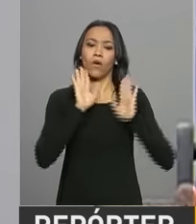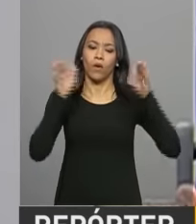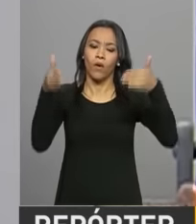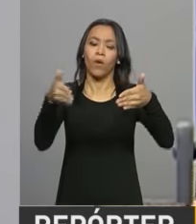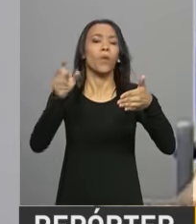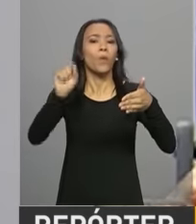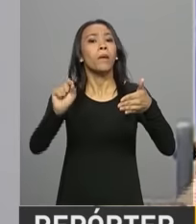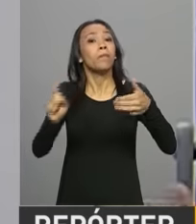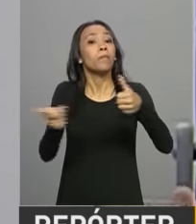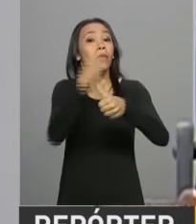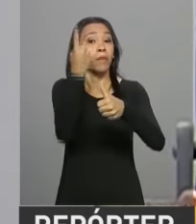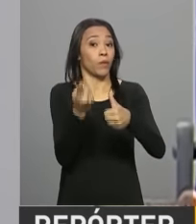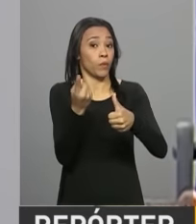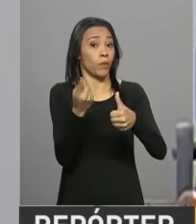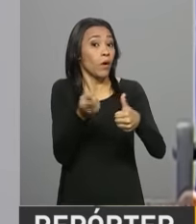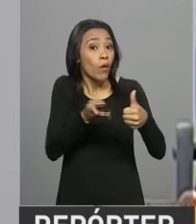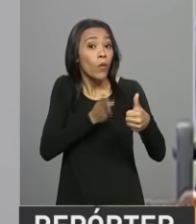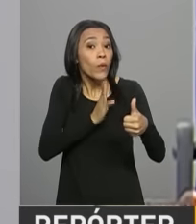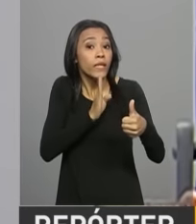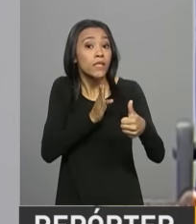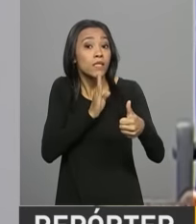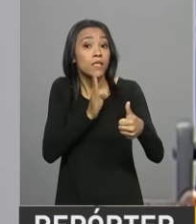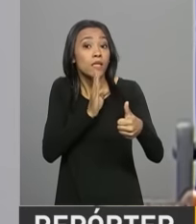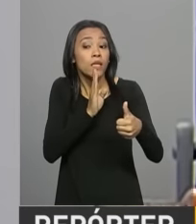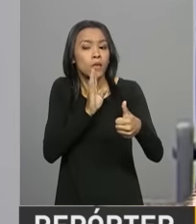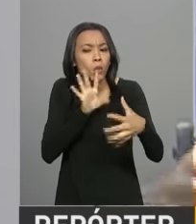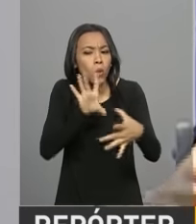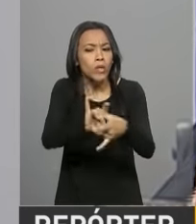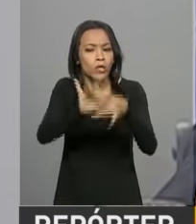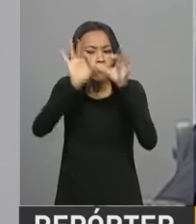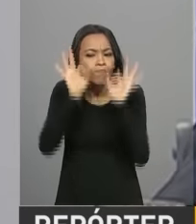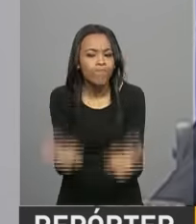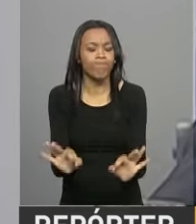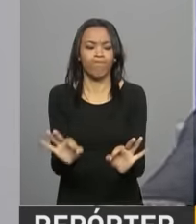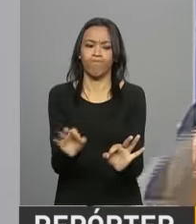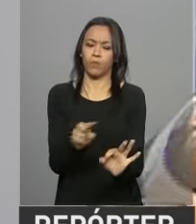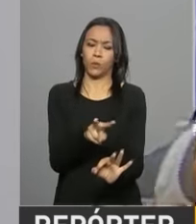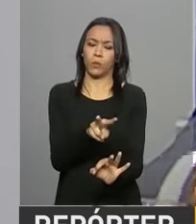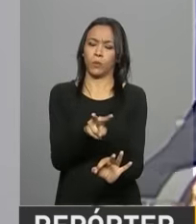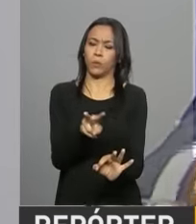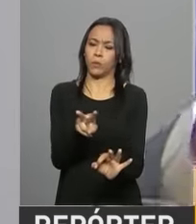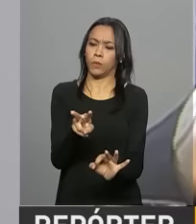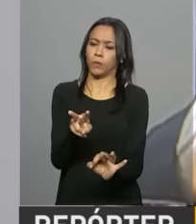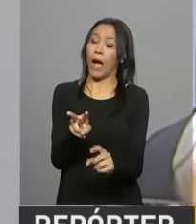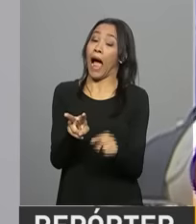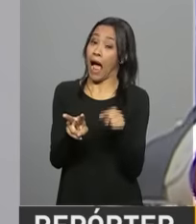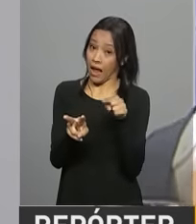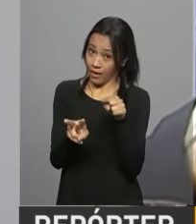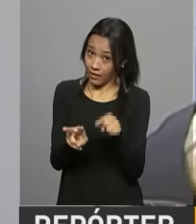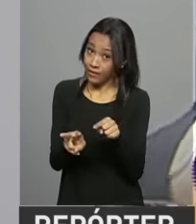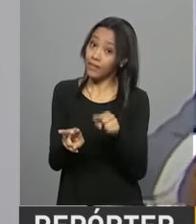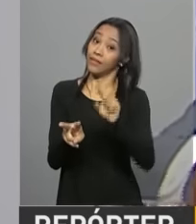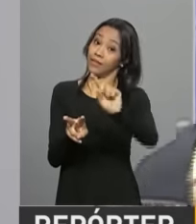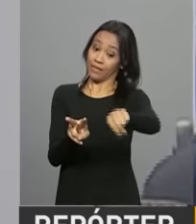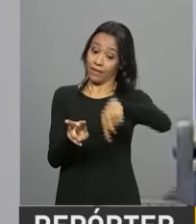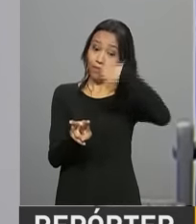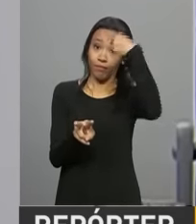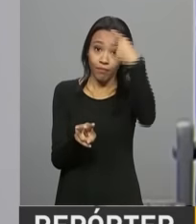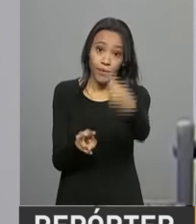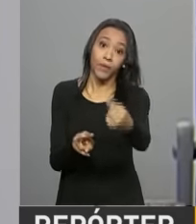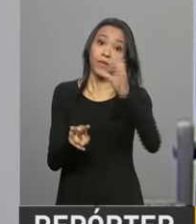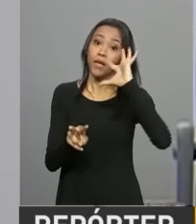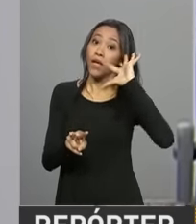primeiro lugar, conhecer qual é a real situação. A partir daí, tomarmos as medidas